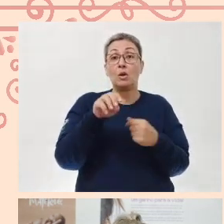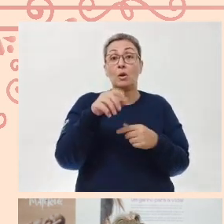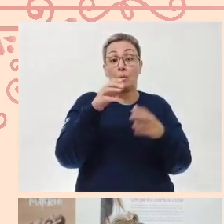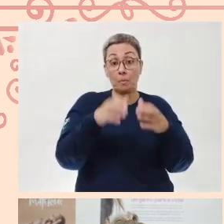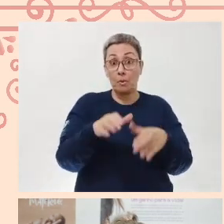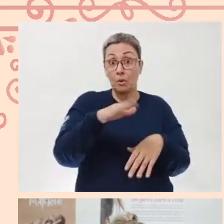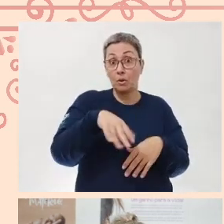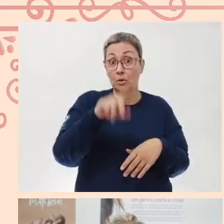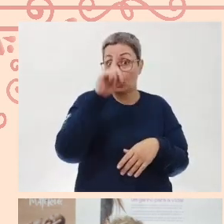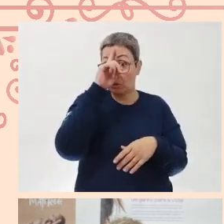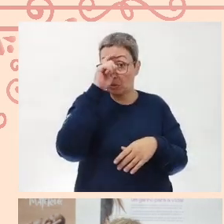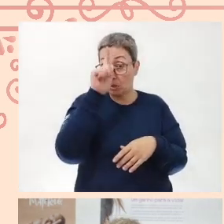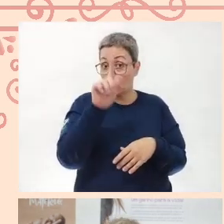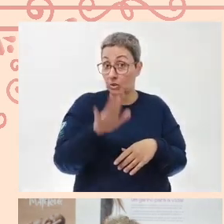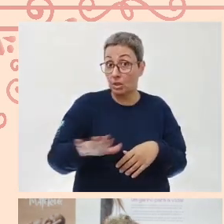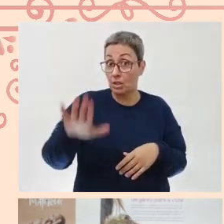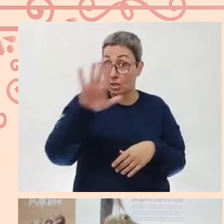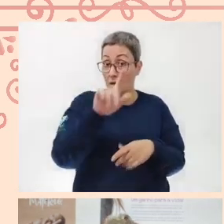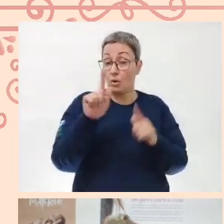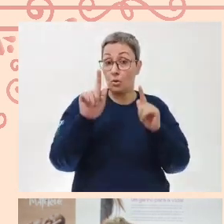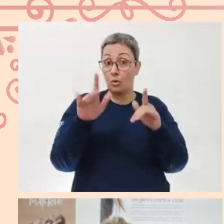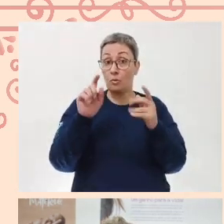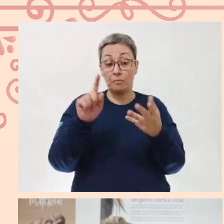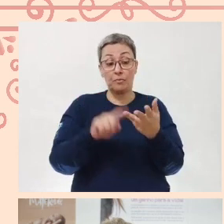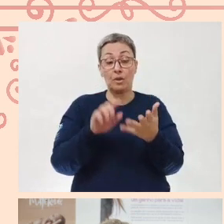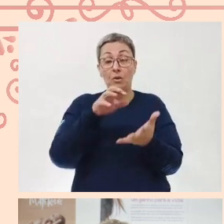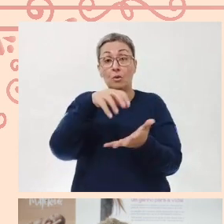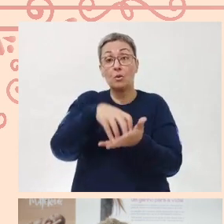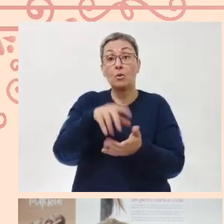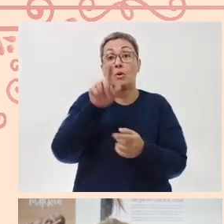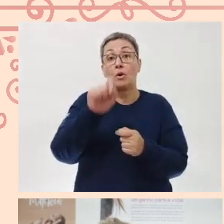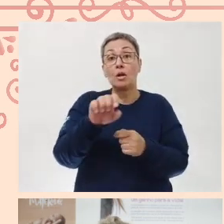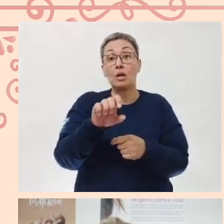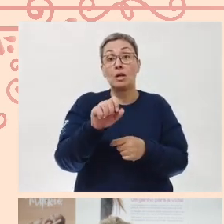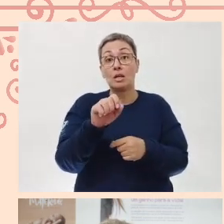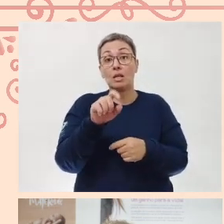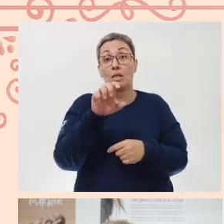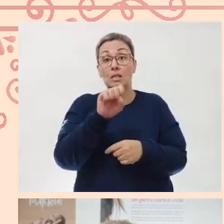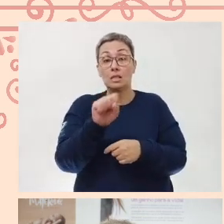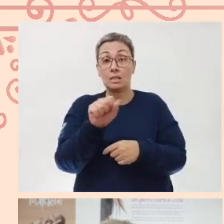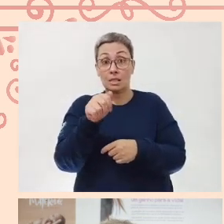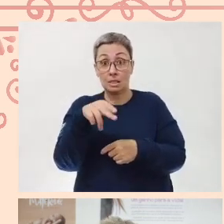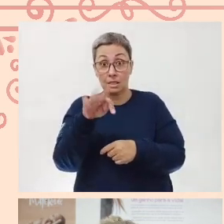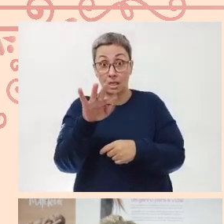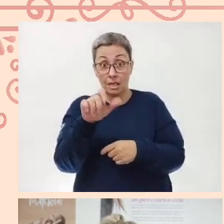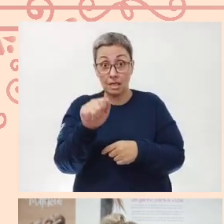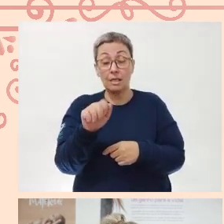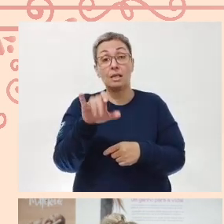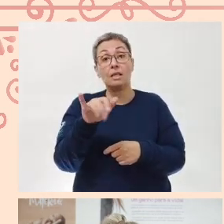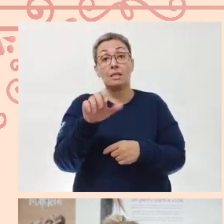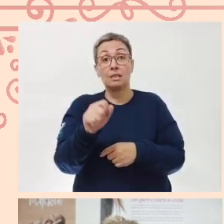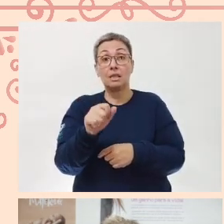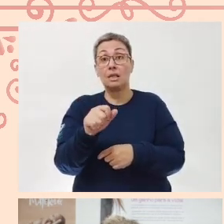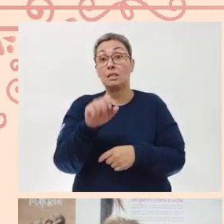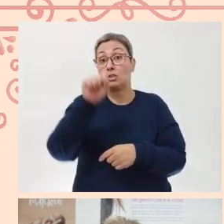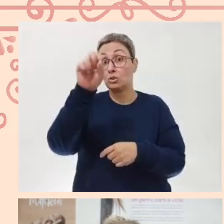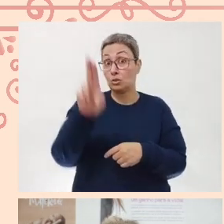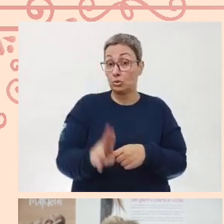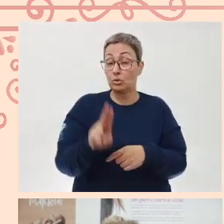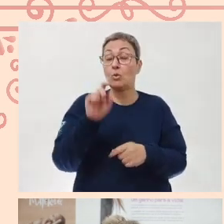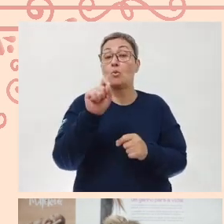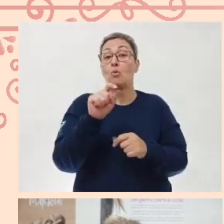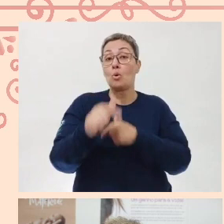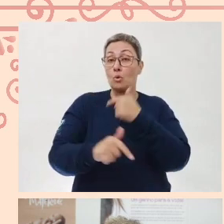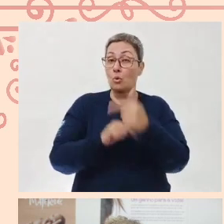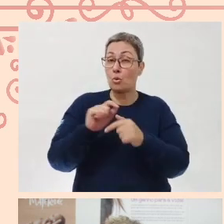o posto de coleta do Hospital Geral de Guarulhos e o posto de coleta da Santa Casa de Suzano. São